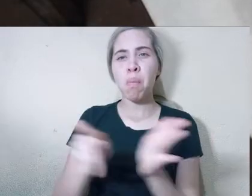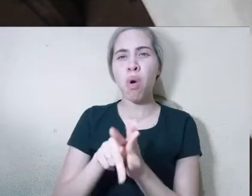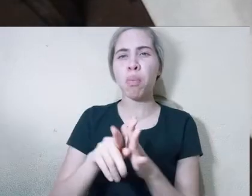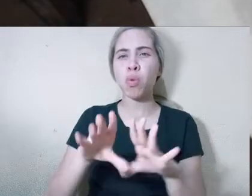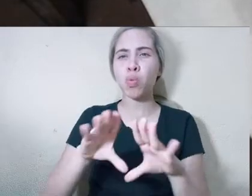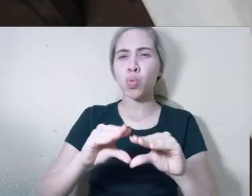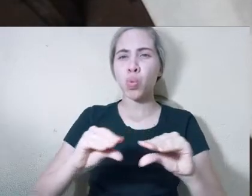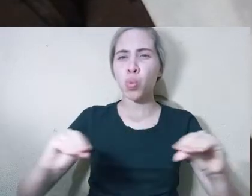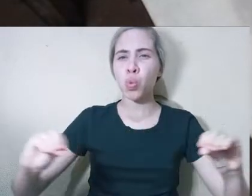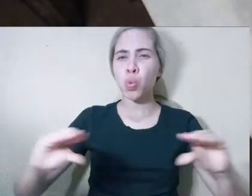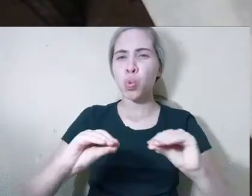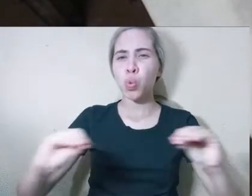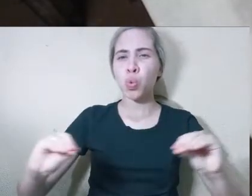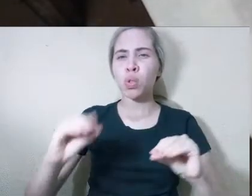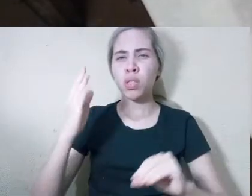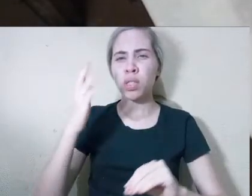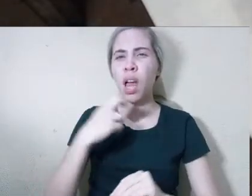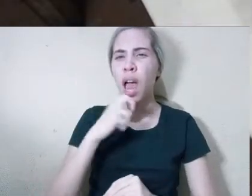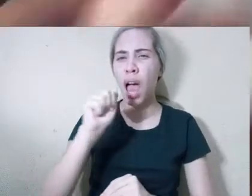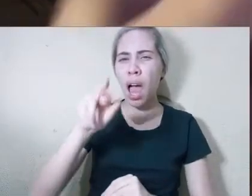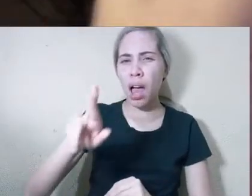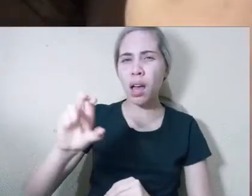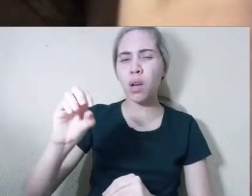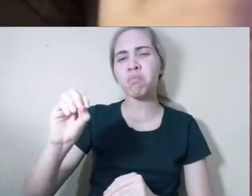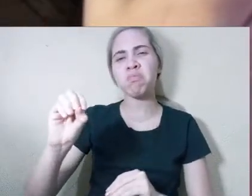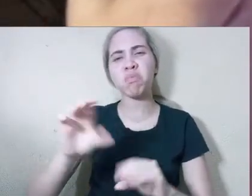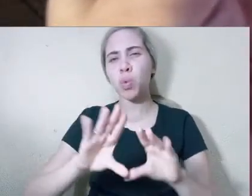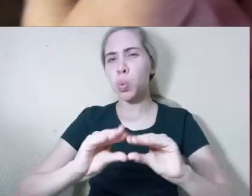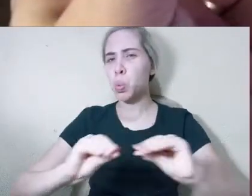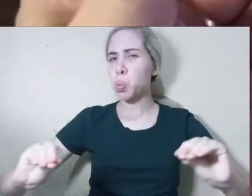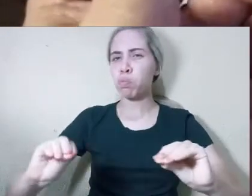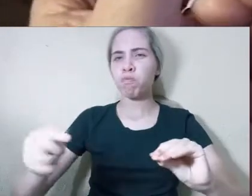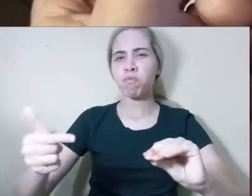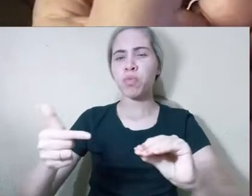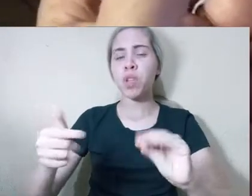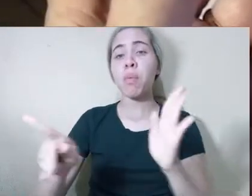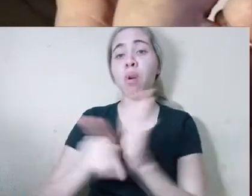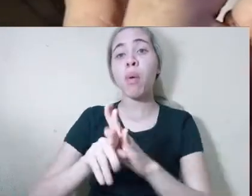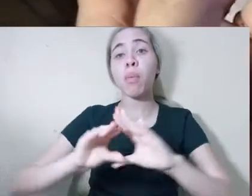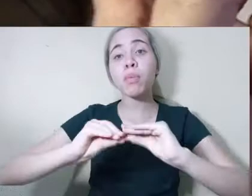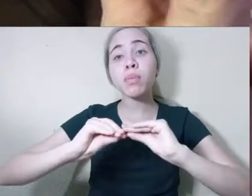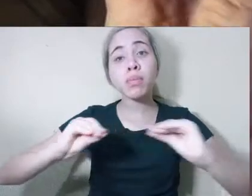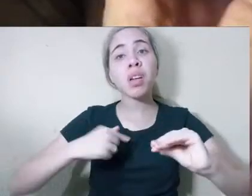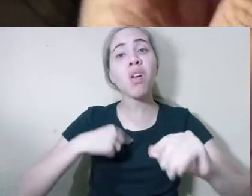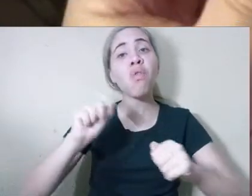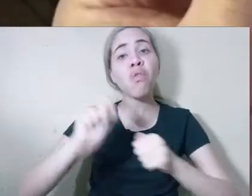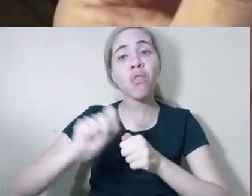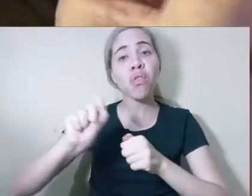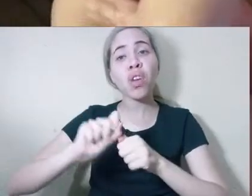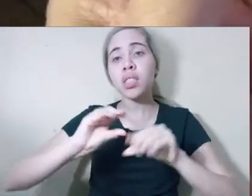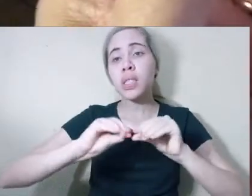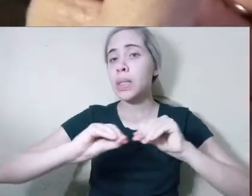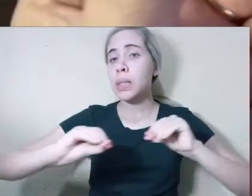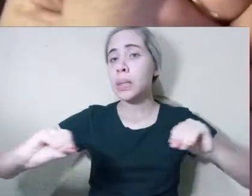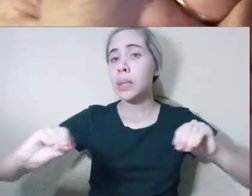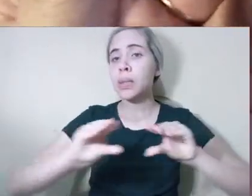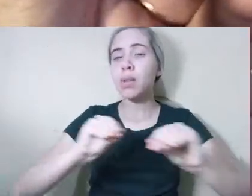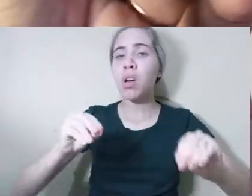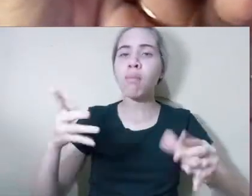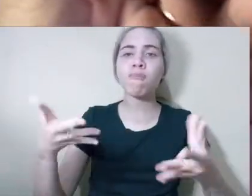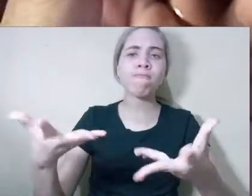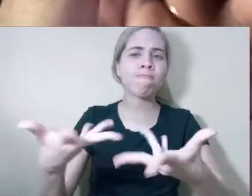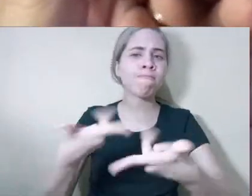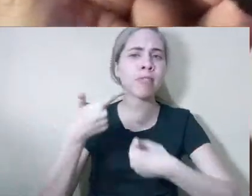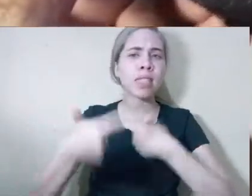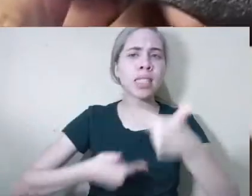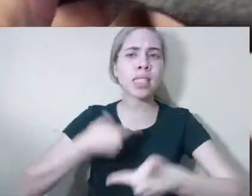oxidada. Oxidada, né? Isso. Tá, e essa bainha, você que fez também? Sim, essa bainha foi eu que fiz. Olha aqui. Excelente trabalho, gente. Essa